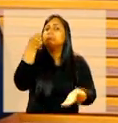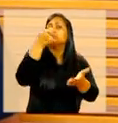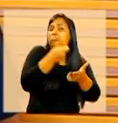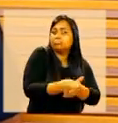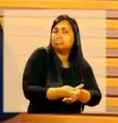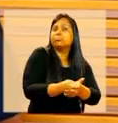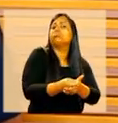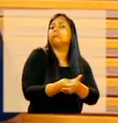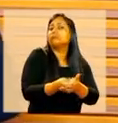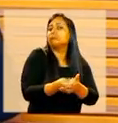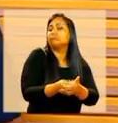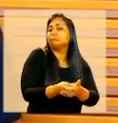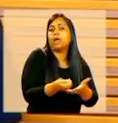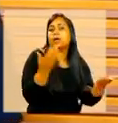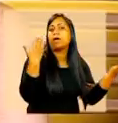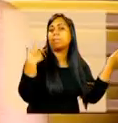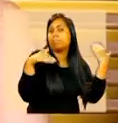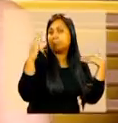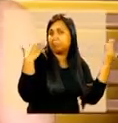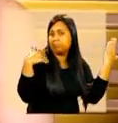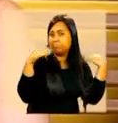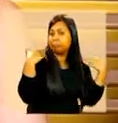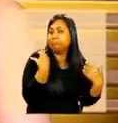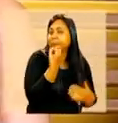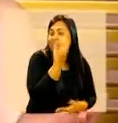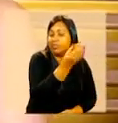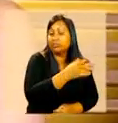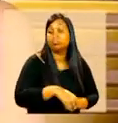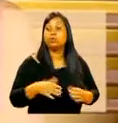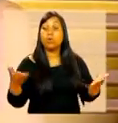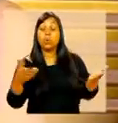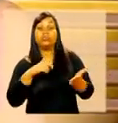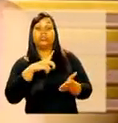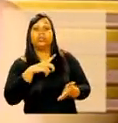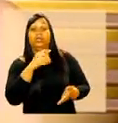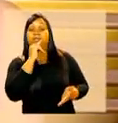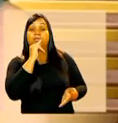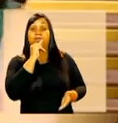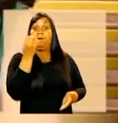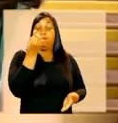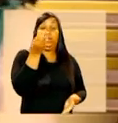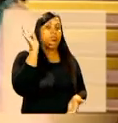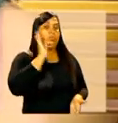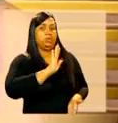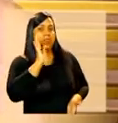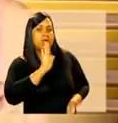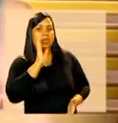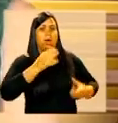nessa viagem? Dá para fazer por quanto? Hoje você tem, assim, dá para você fazer uma viagem super